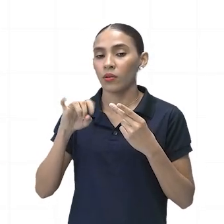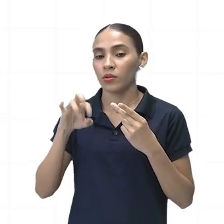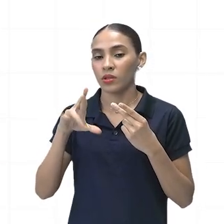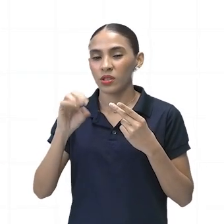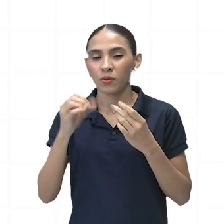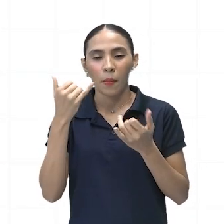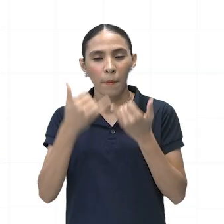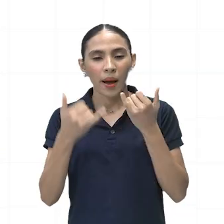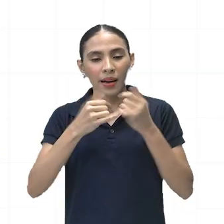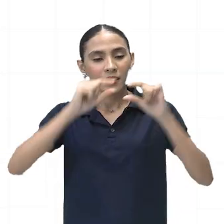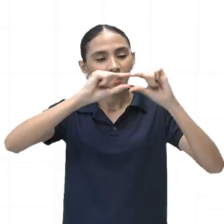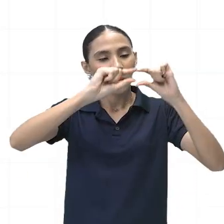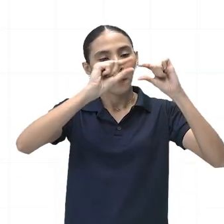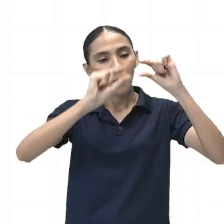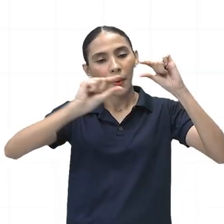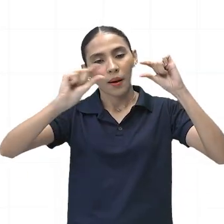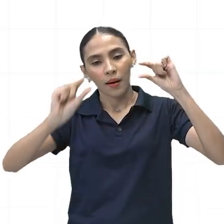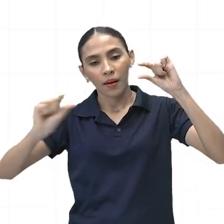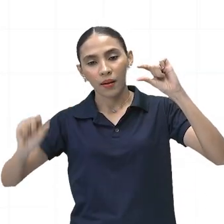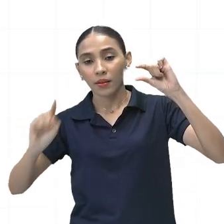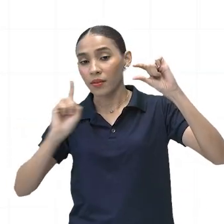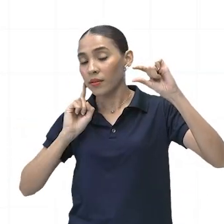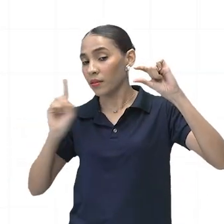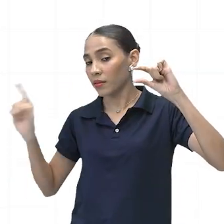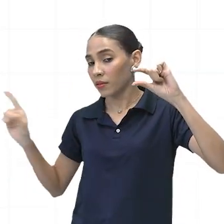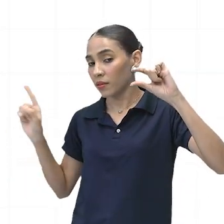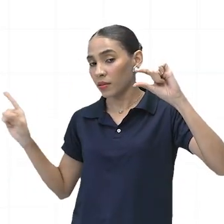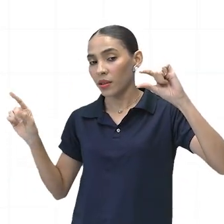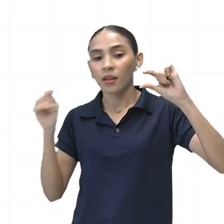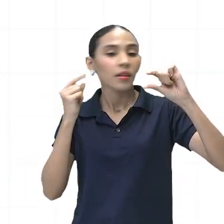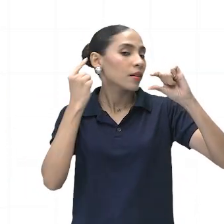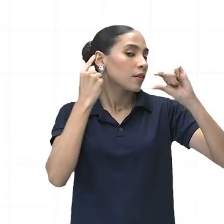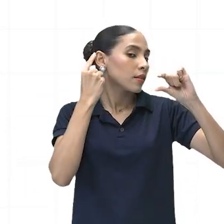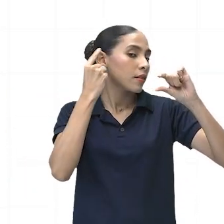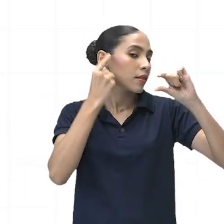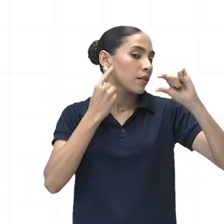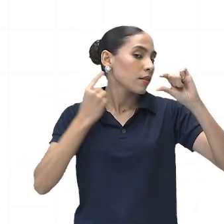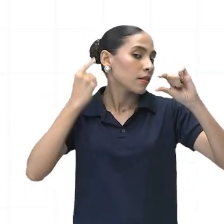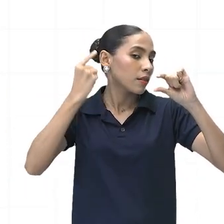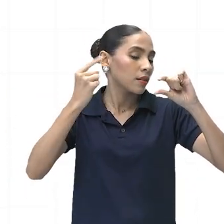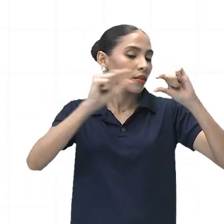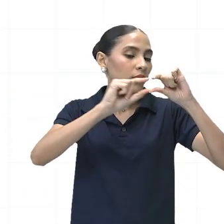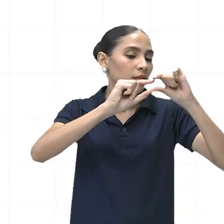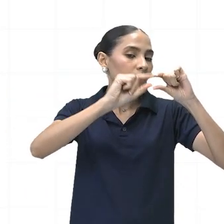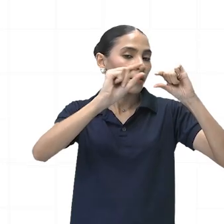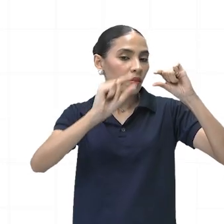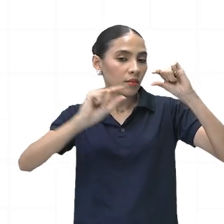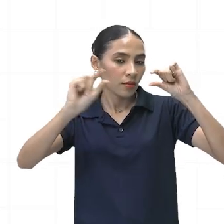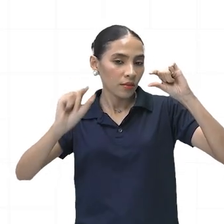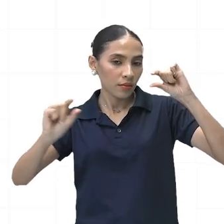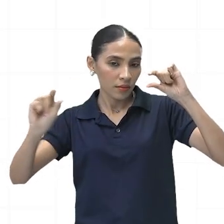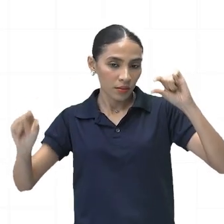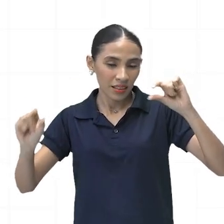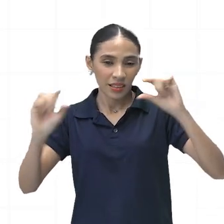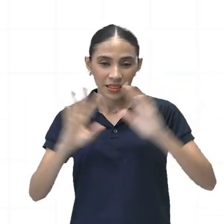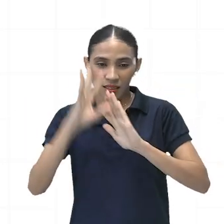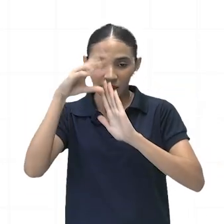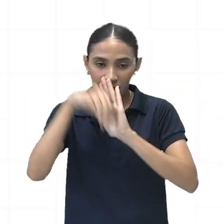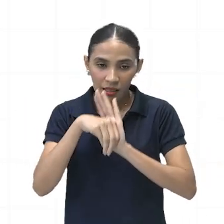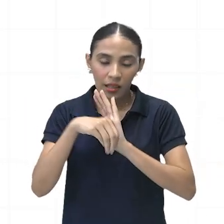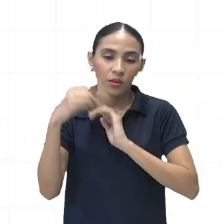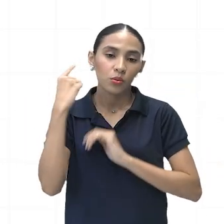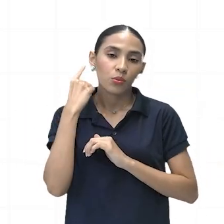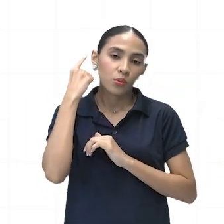que uma passagem. É um tubo que se estende do pavilhão auricular, ou seja, da orelha, até a parte interna desse